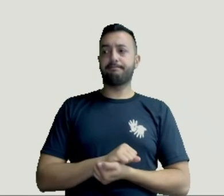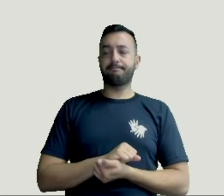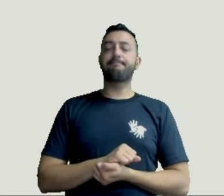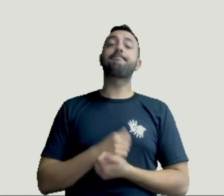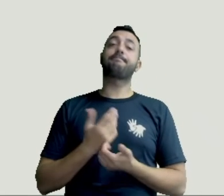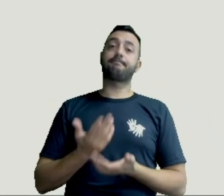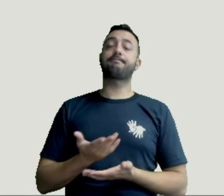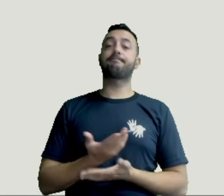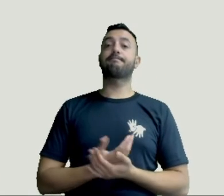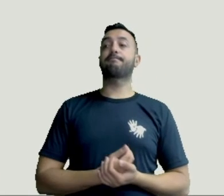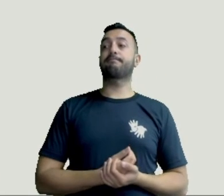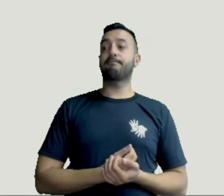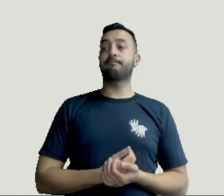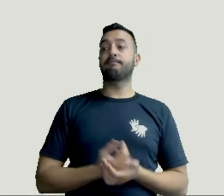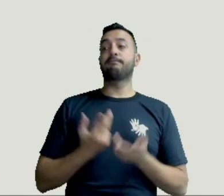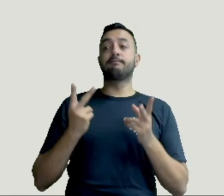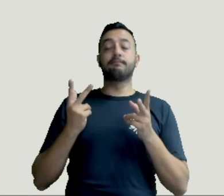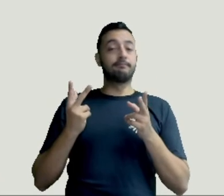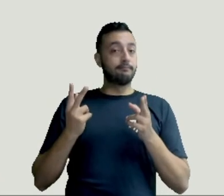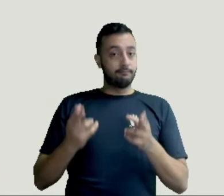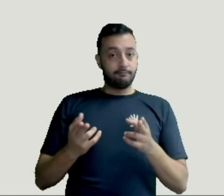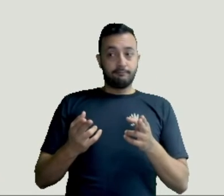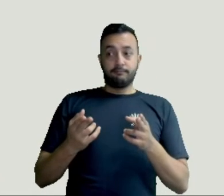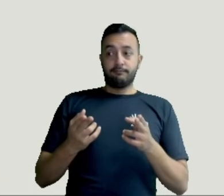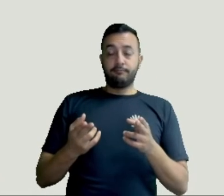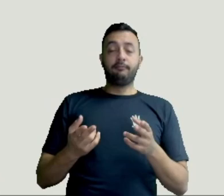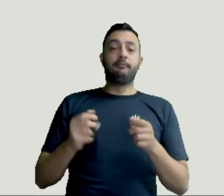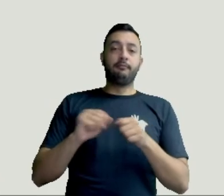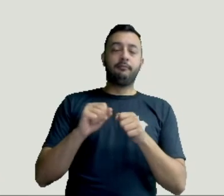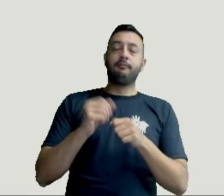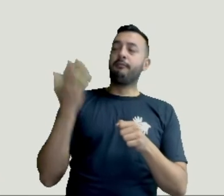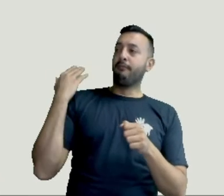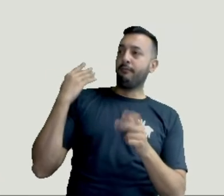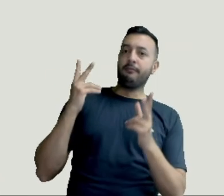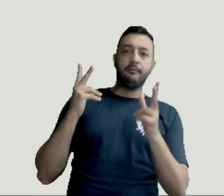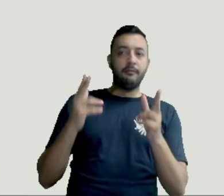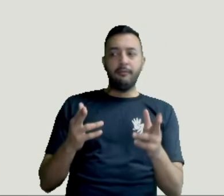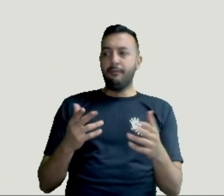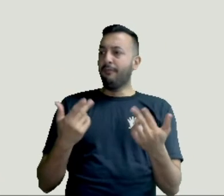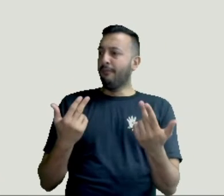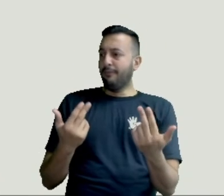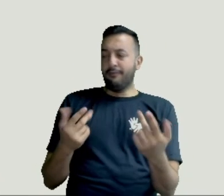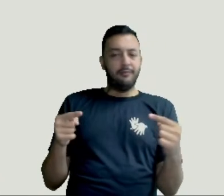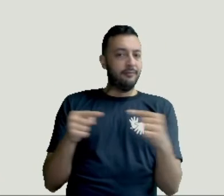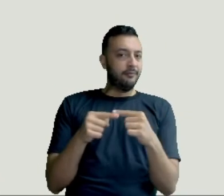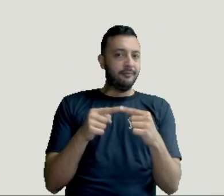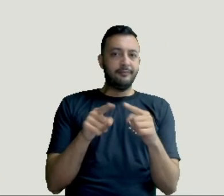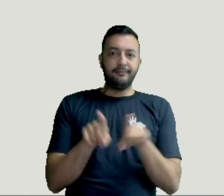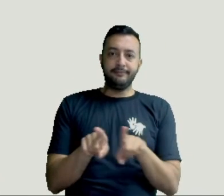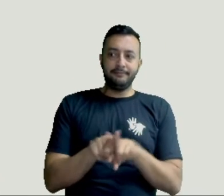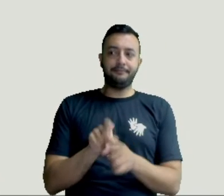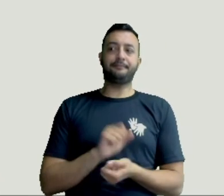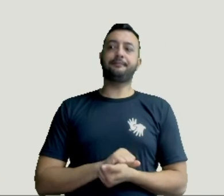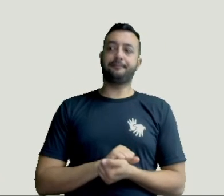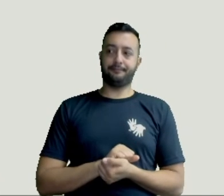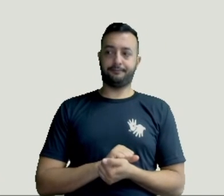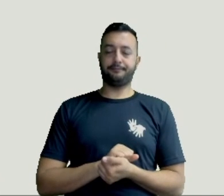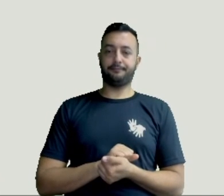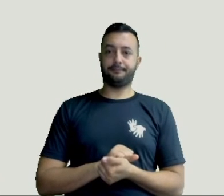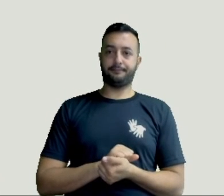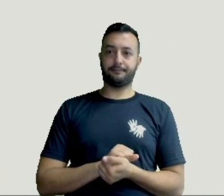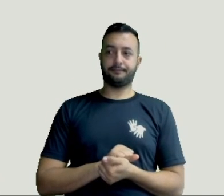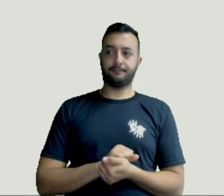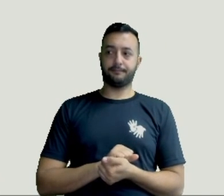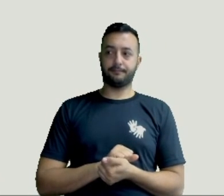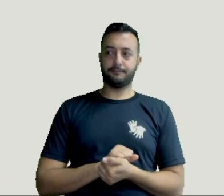Vamos lá. Do mesmo jeito que a gente fez o exercício anterior, a gente também consegue fazer agora. Tá bom? Então,